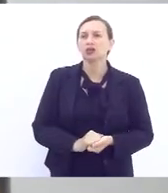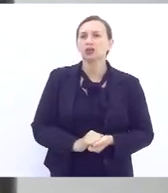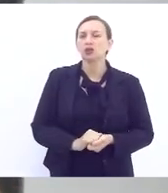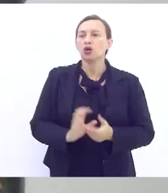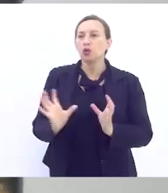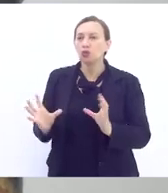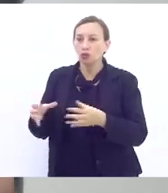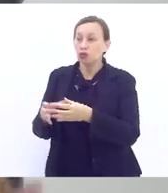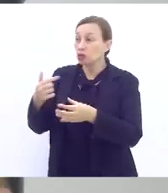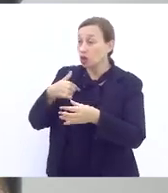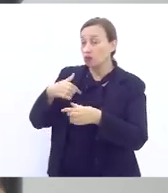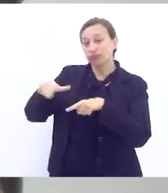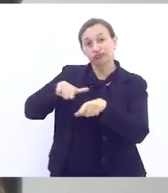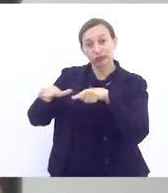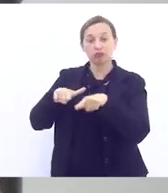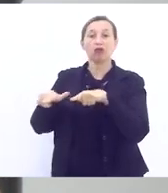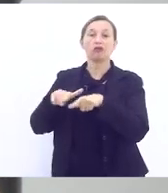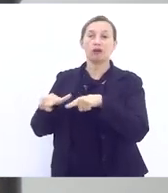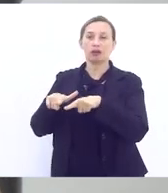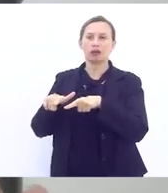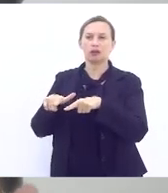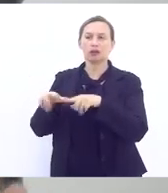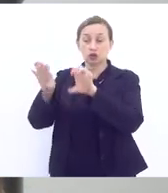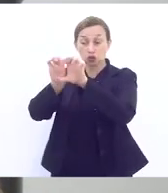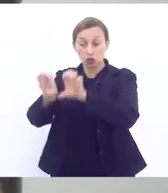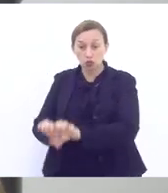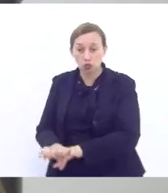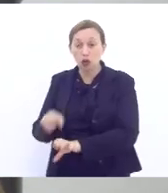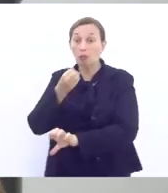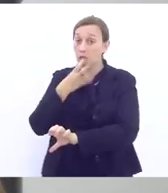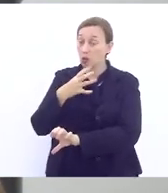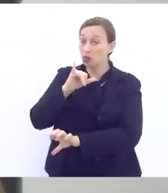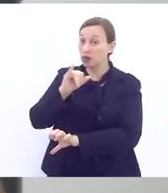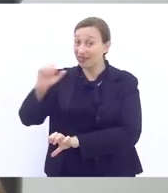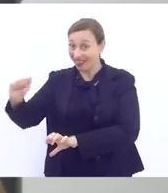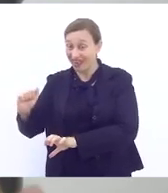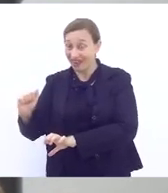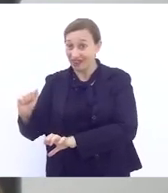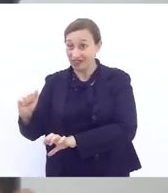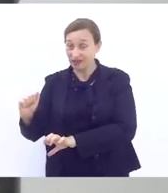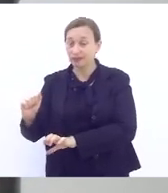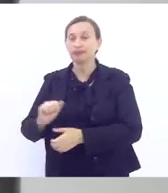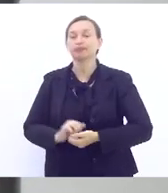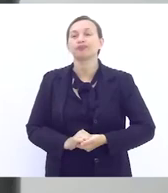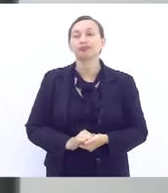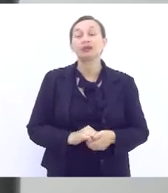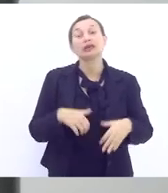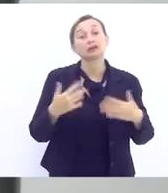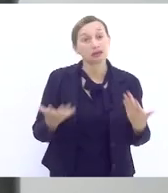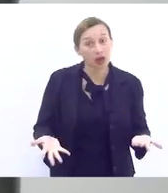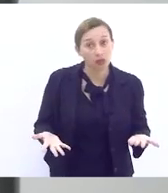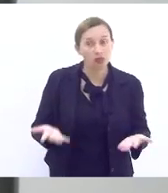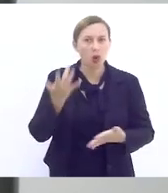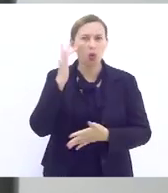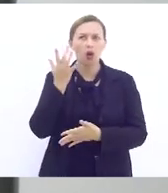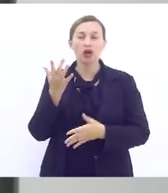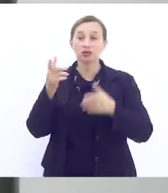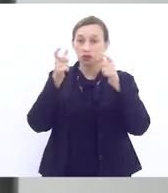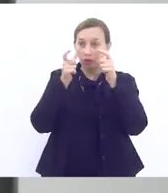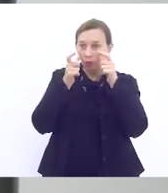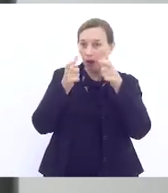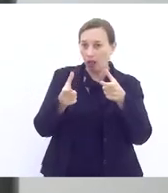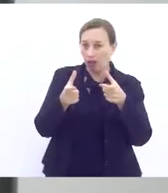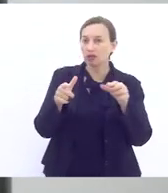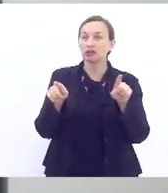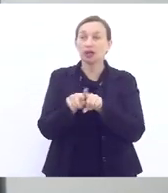órgão que eu atuei eu acho que tinha uma hora estrutura do estado foi o Enéa né então eu acho que serve de um alerta